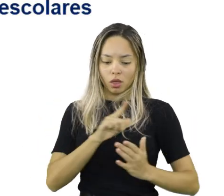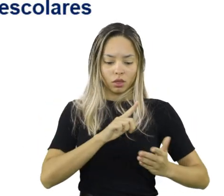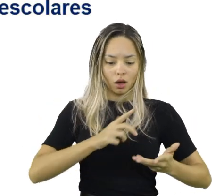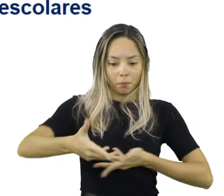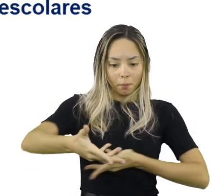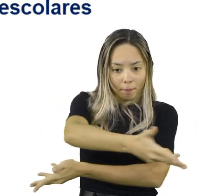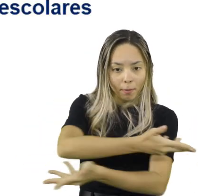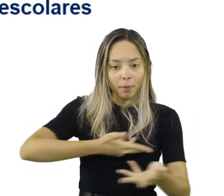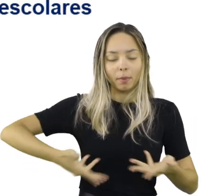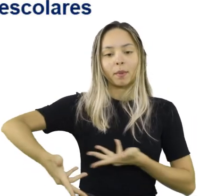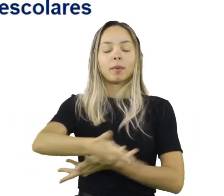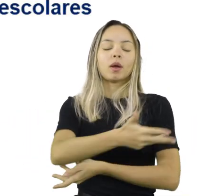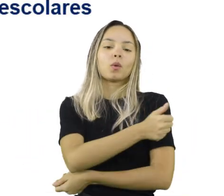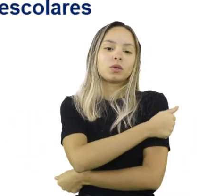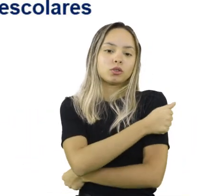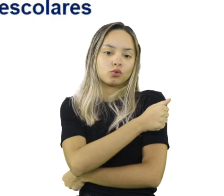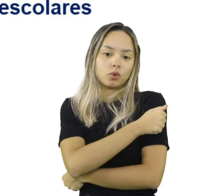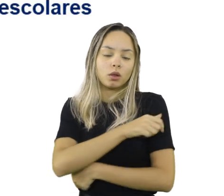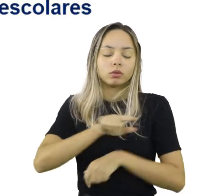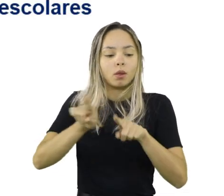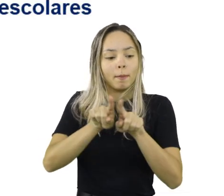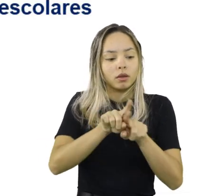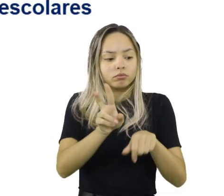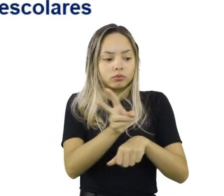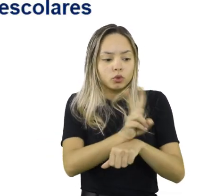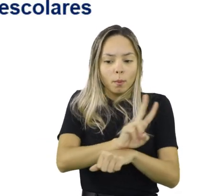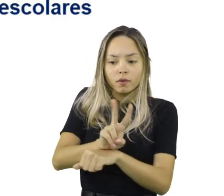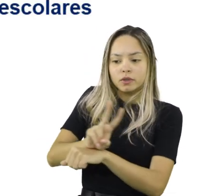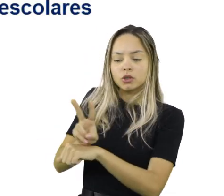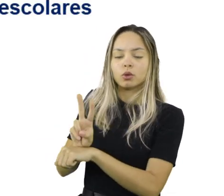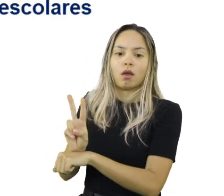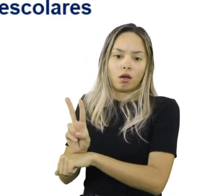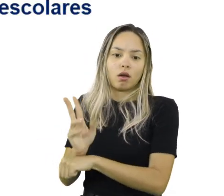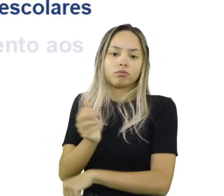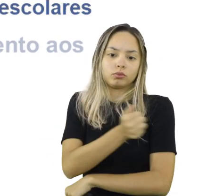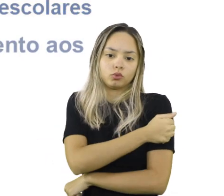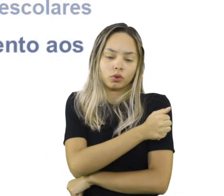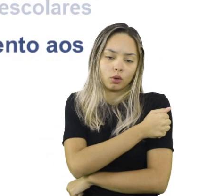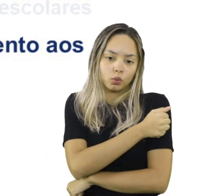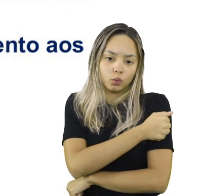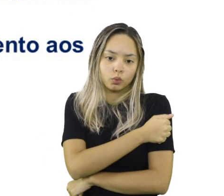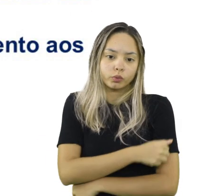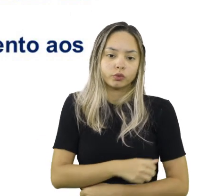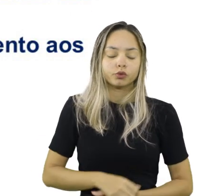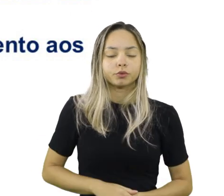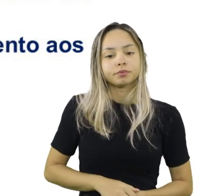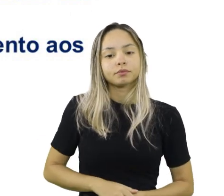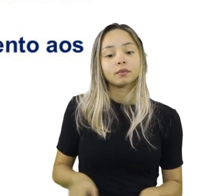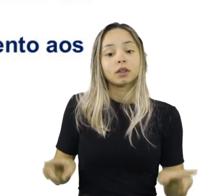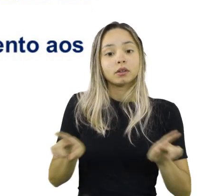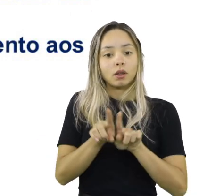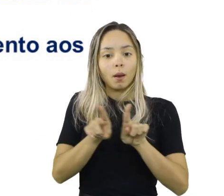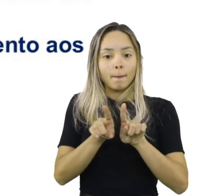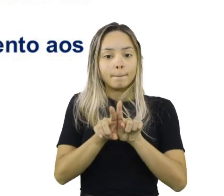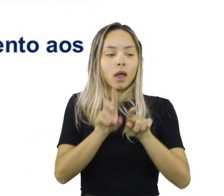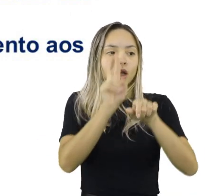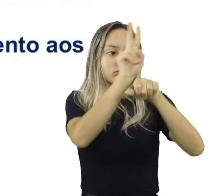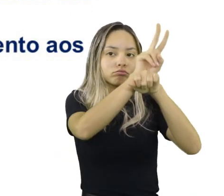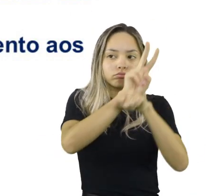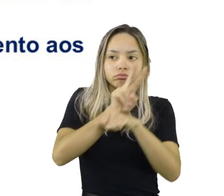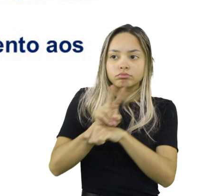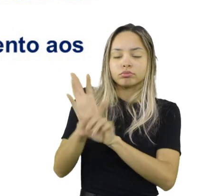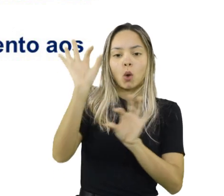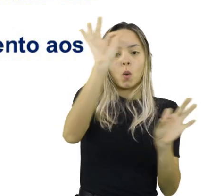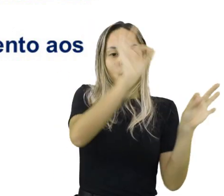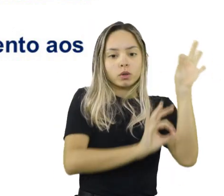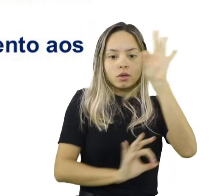integração entre os estudantes, supervisionar a vida escolar dos alunos, né? Zelar pelo funcionamento